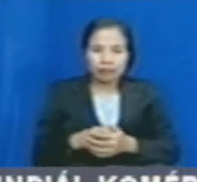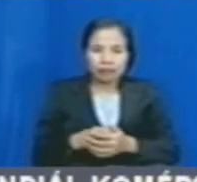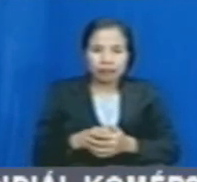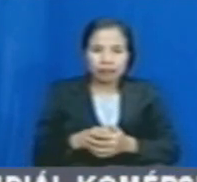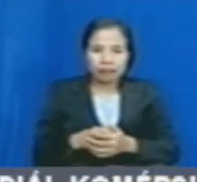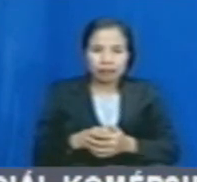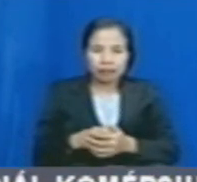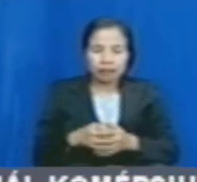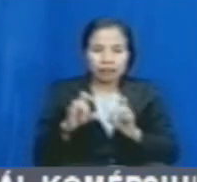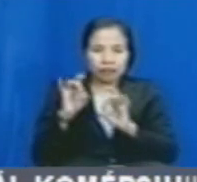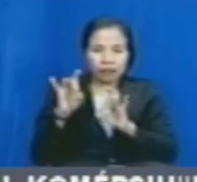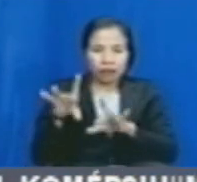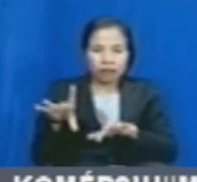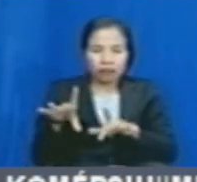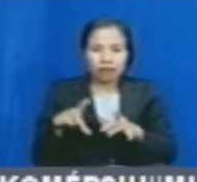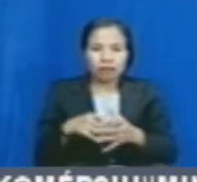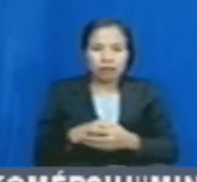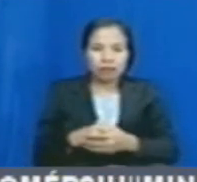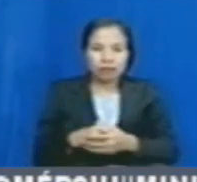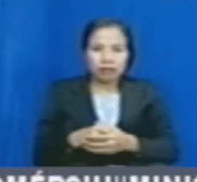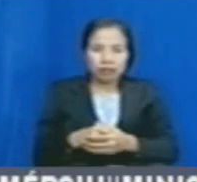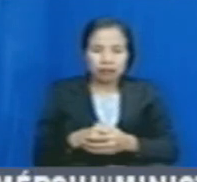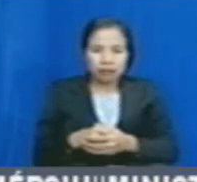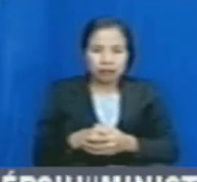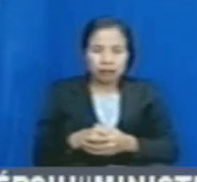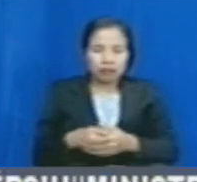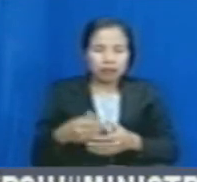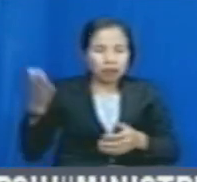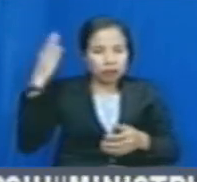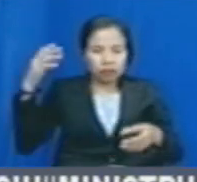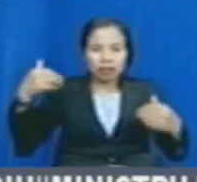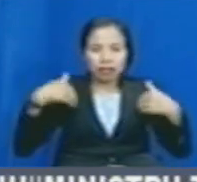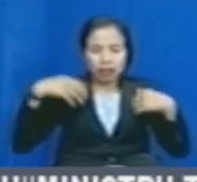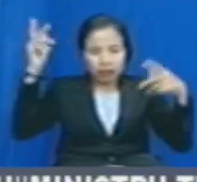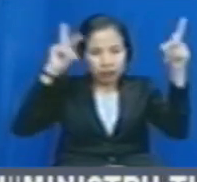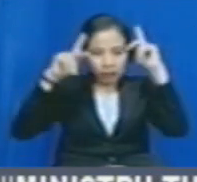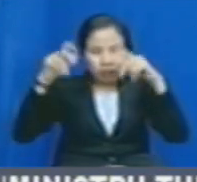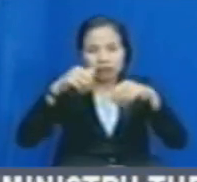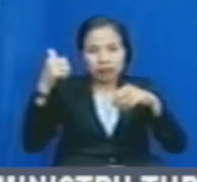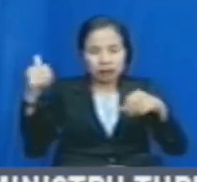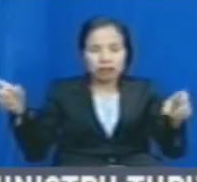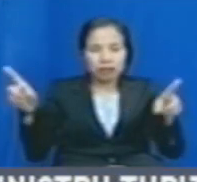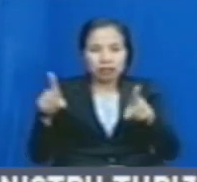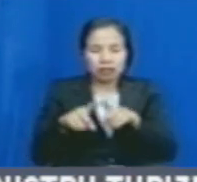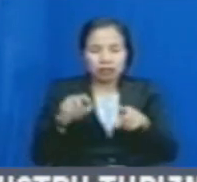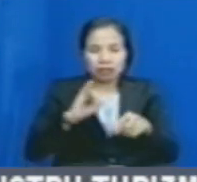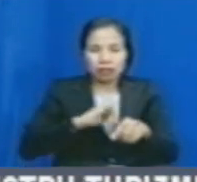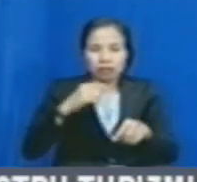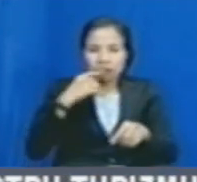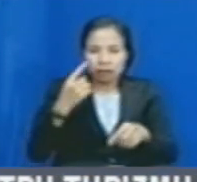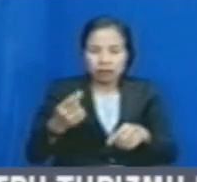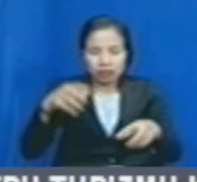entre arte marciais não é que durante né e a problema ona. Balu moço e a nessa um já tem ona que tá